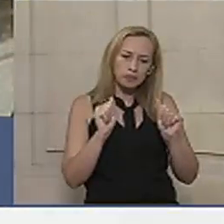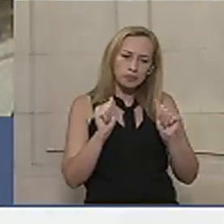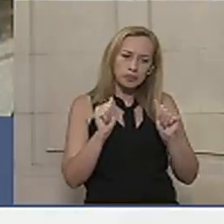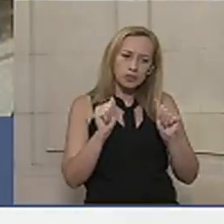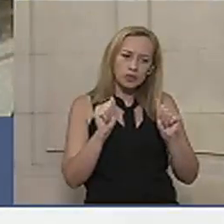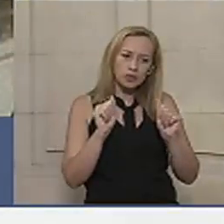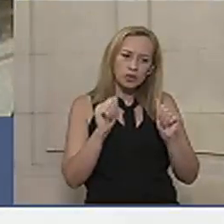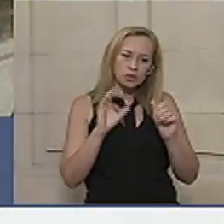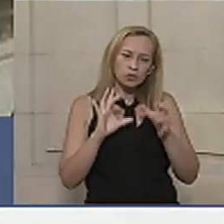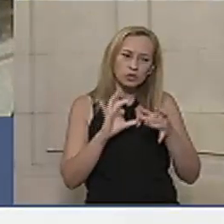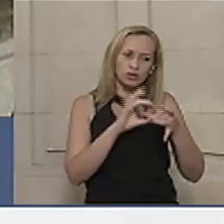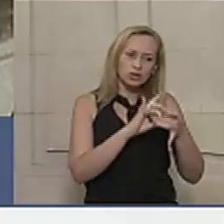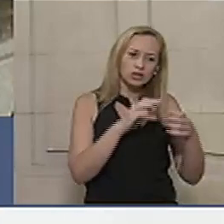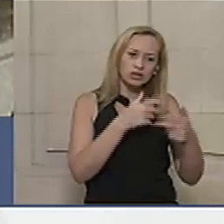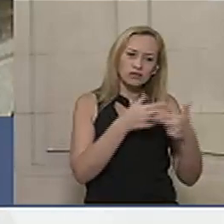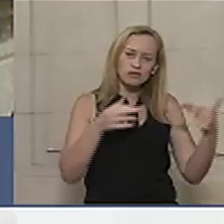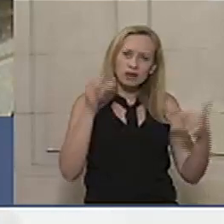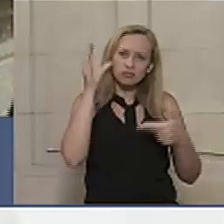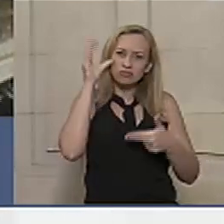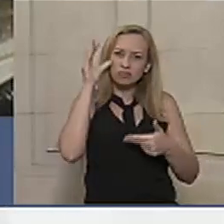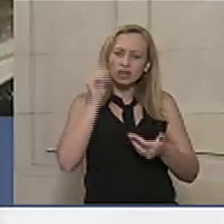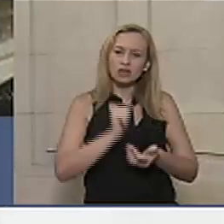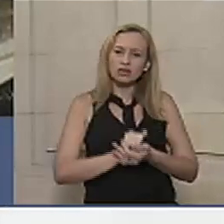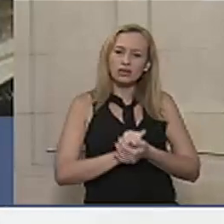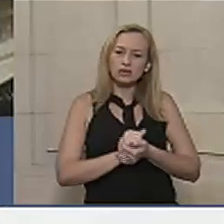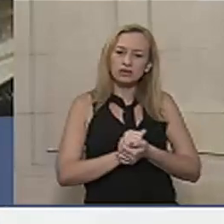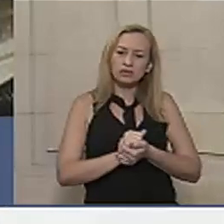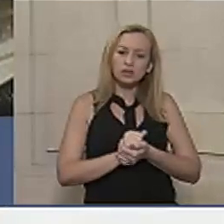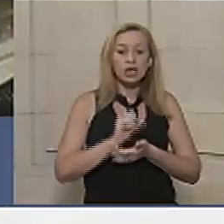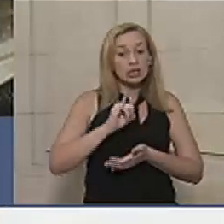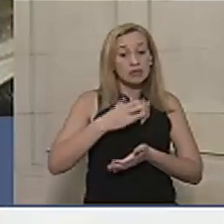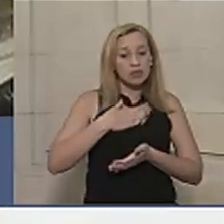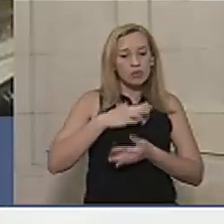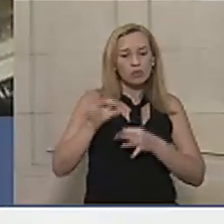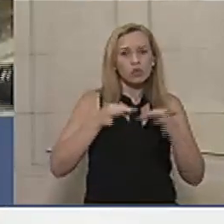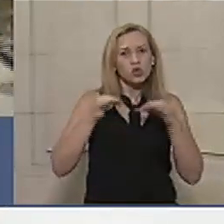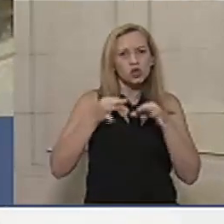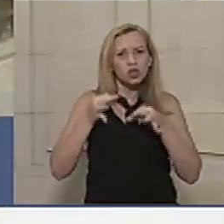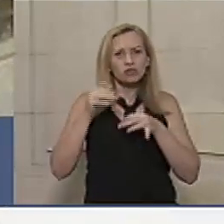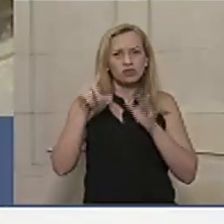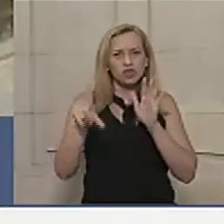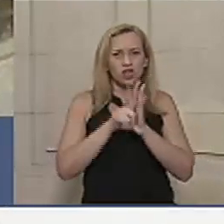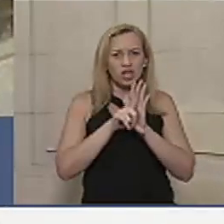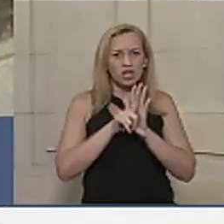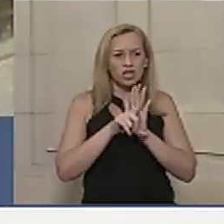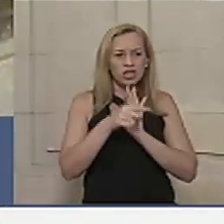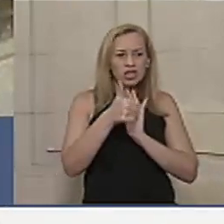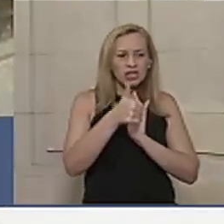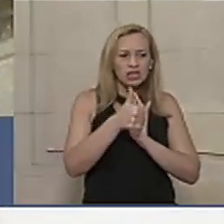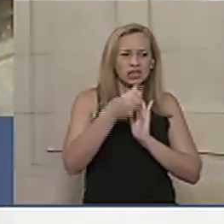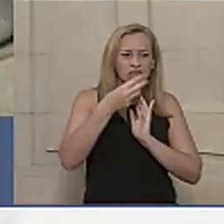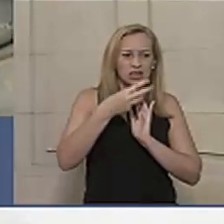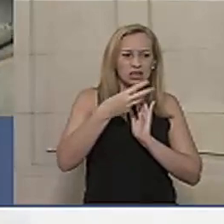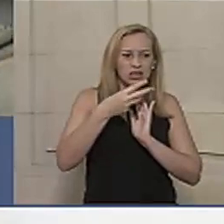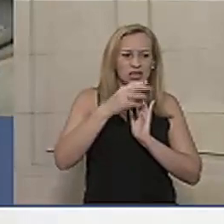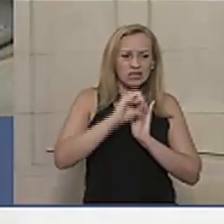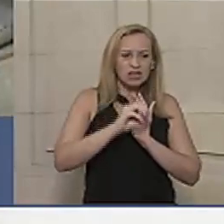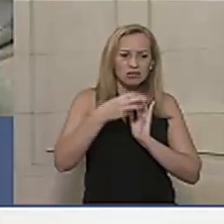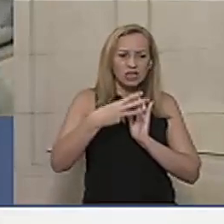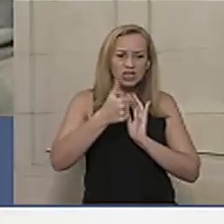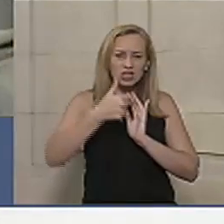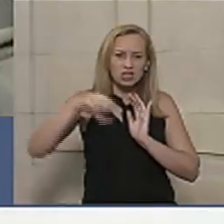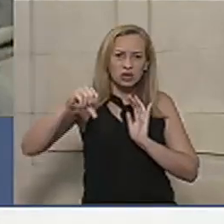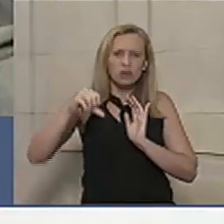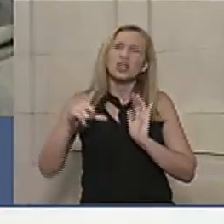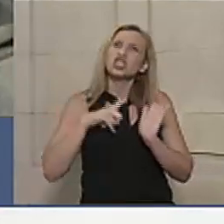conciliar uma série de interesses. Esse meu projeto de lei é o 3 de 19. Havia um projeto